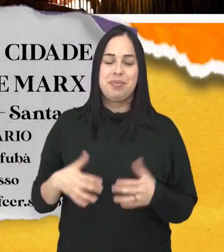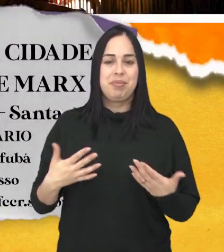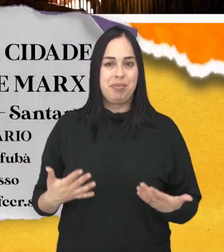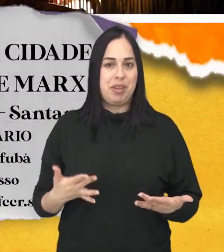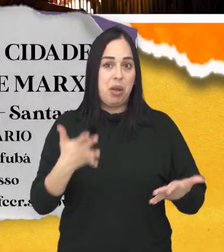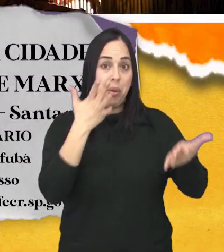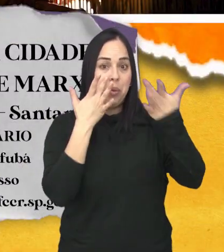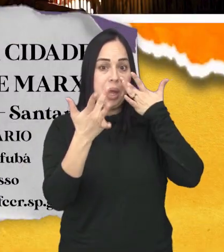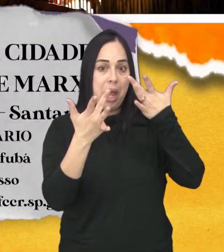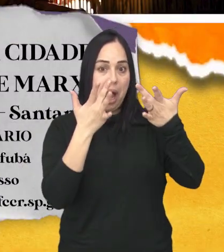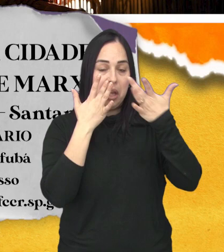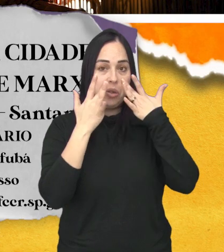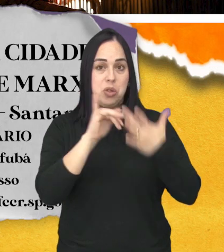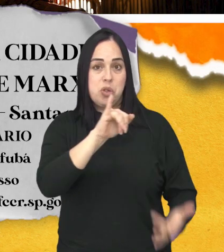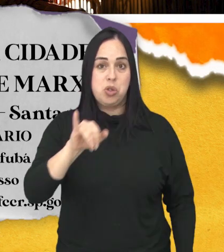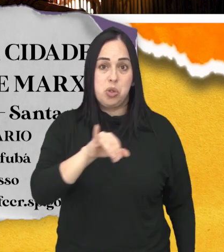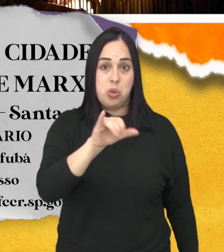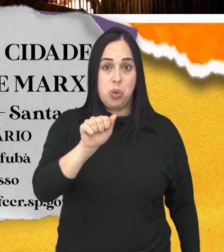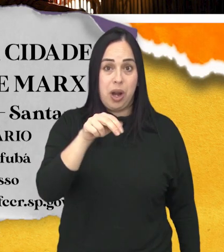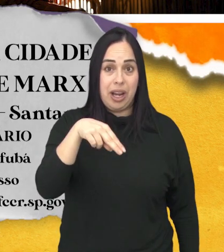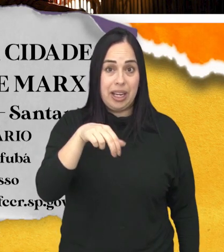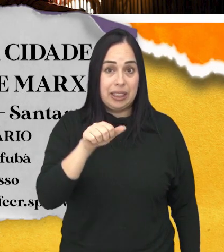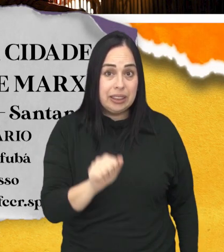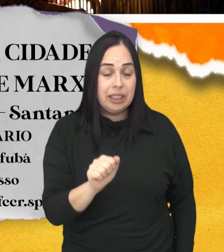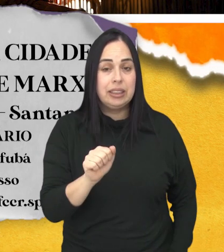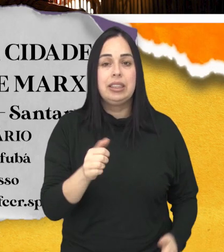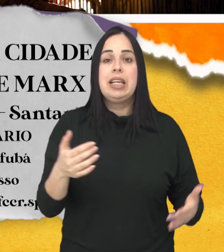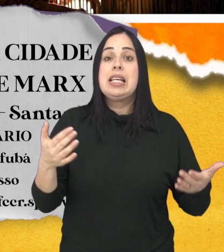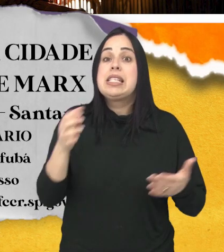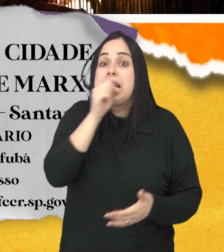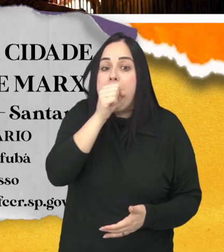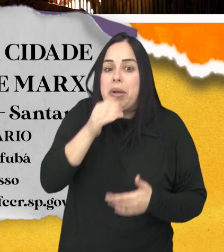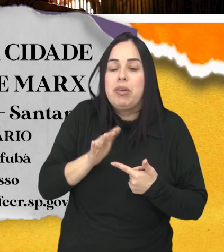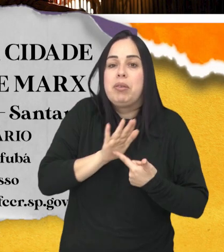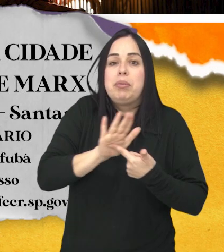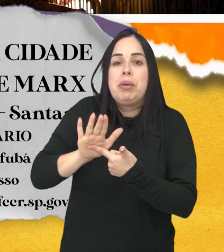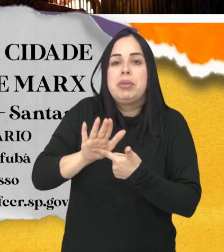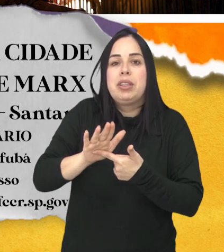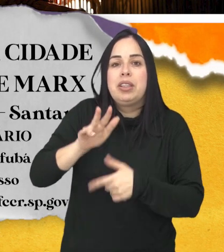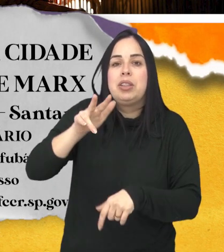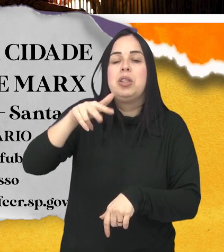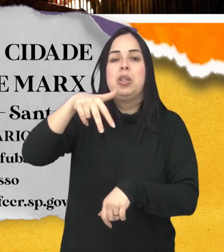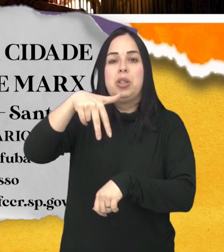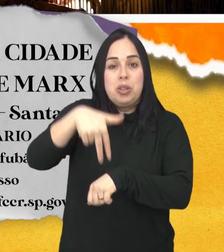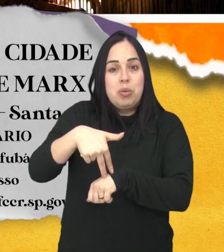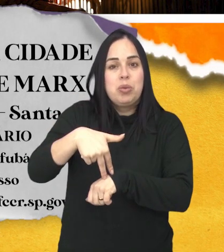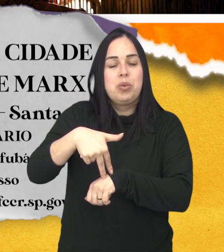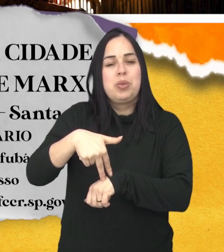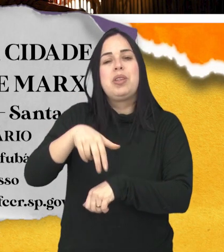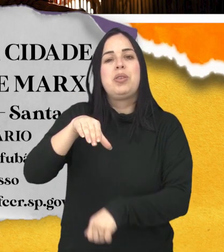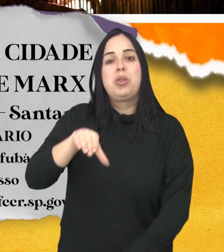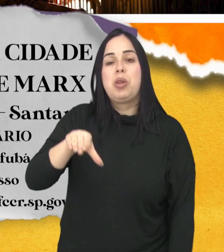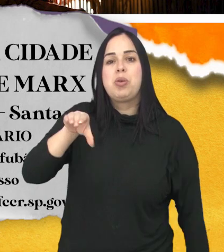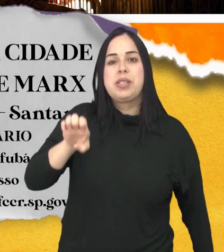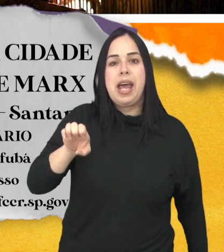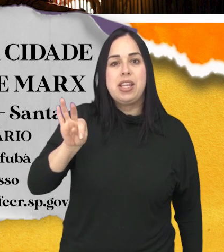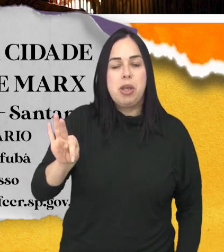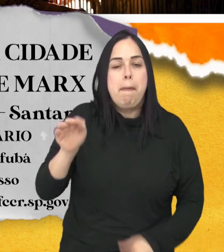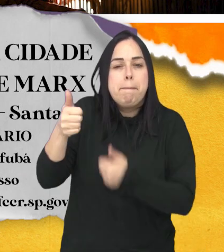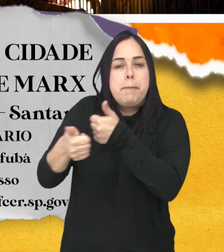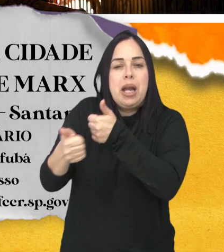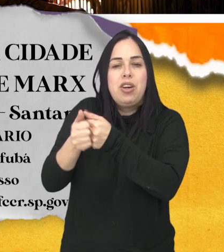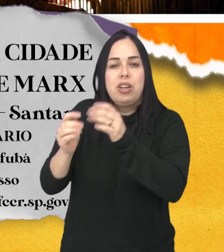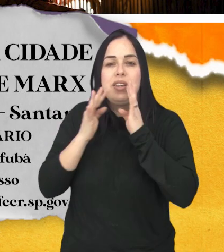O espetáculo Joana das Mulheres que Habitam em Mim será apresentado neste sábado no SET, o Centro de Estudos Teatrais,